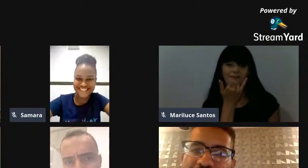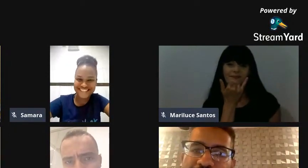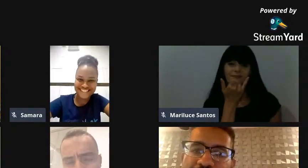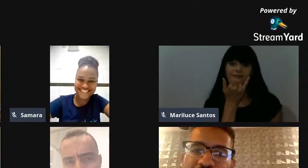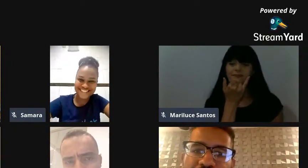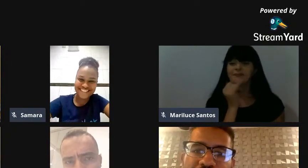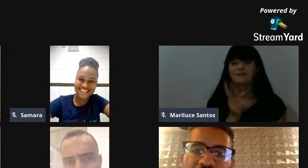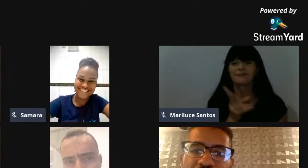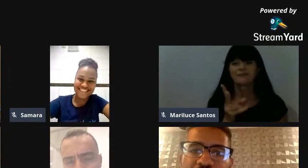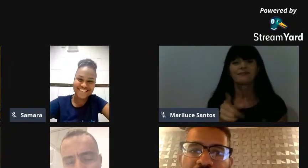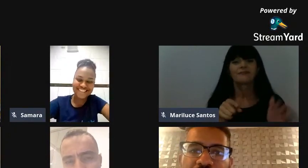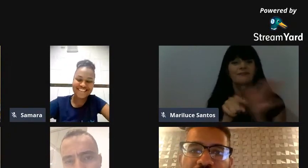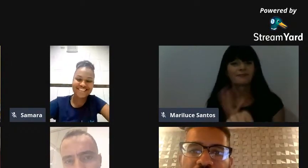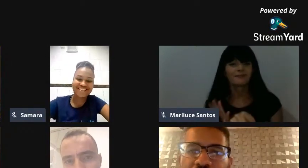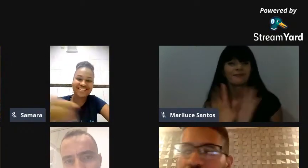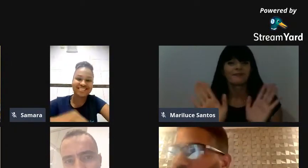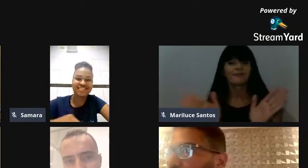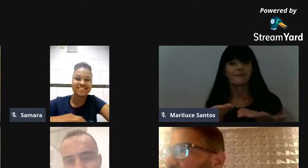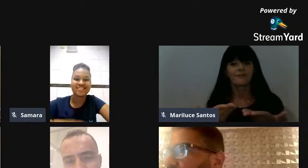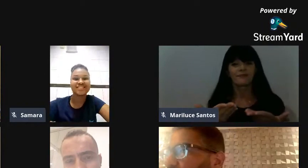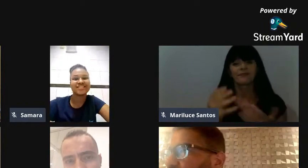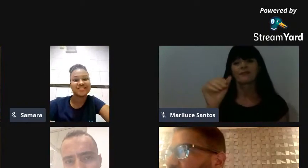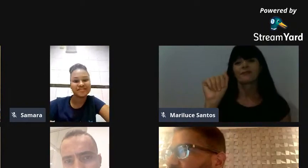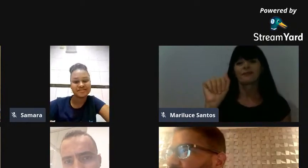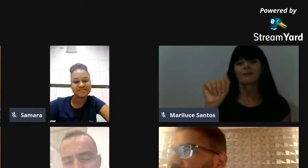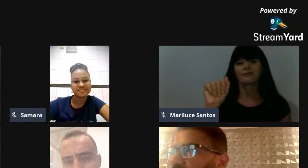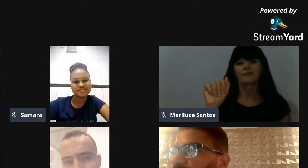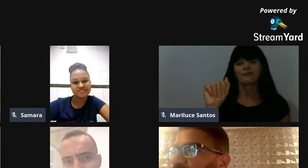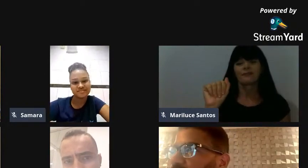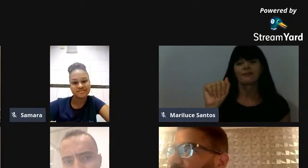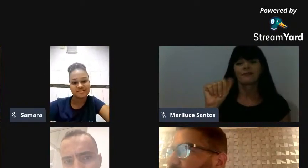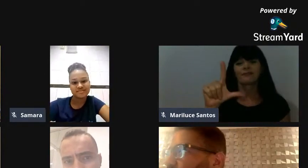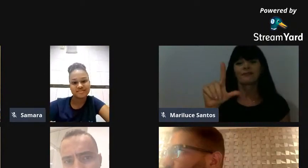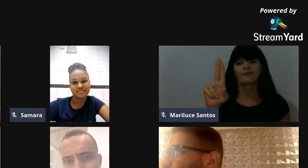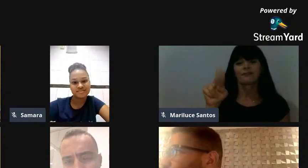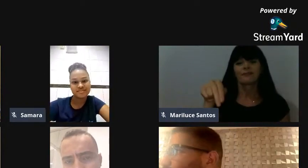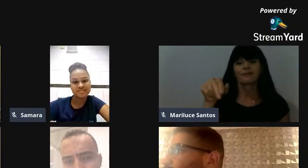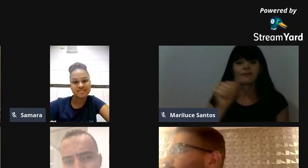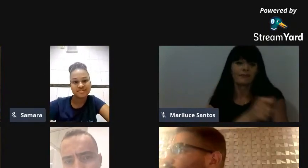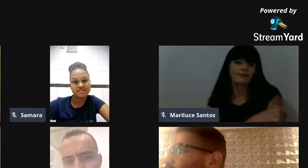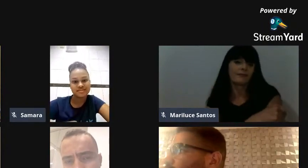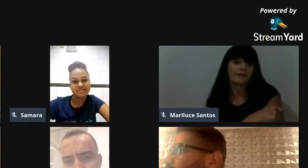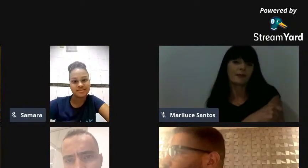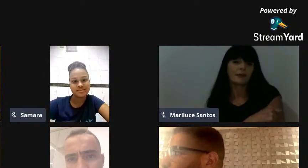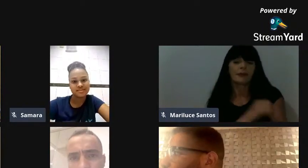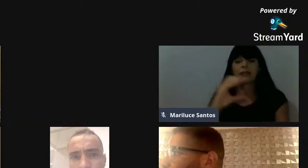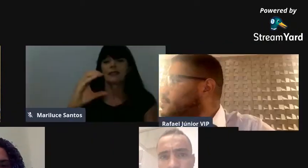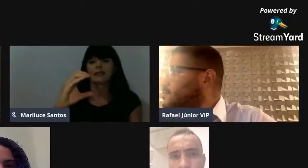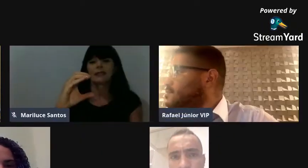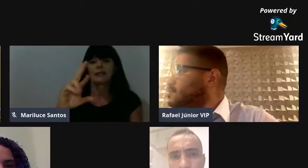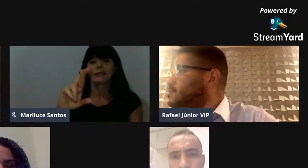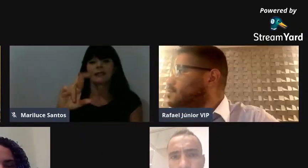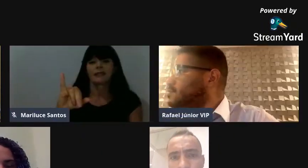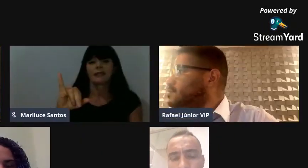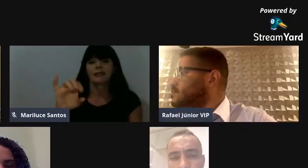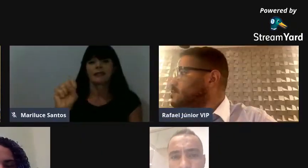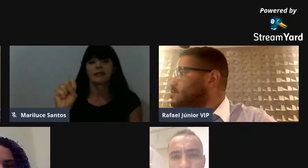a próxima pergunta agora é da aluna Christy Ellen. Cadê a Christy Ellen?